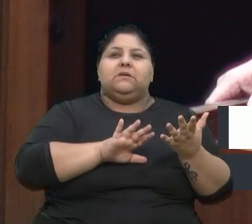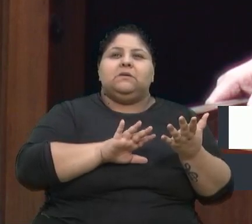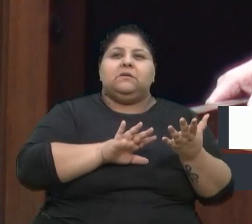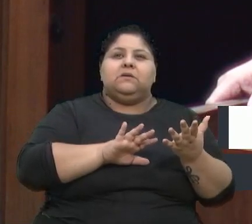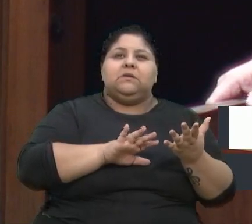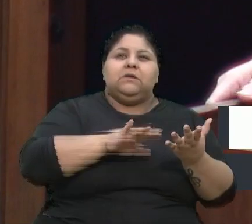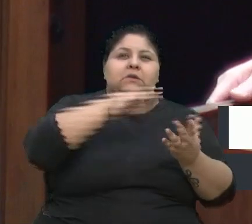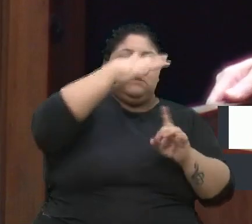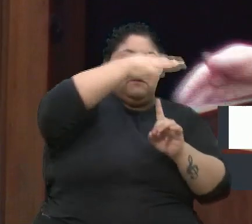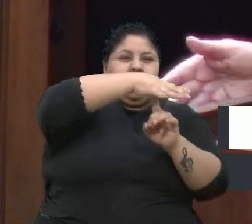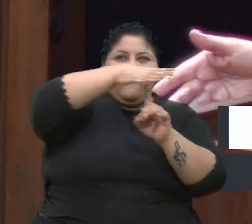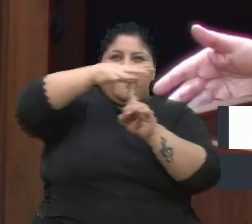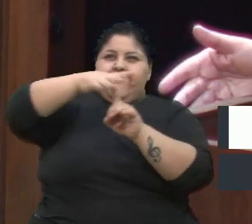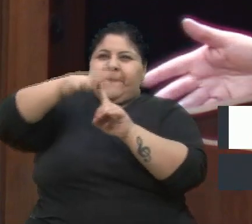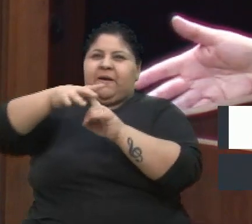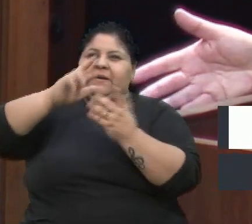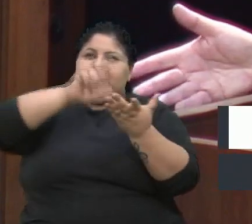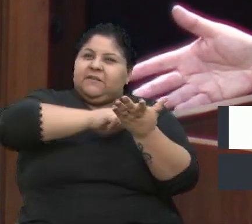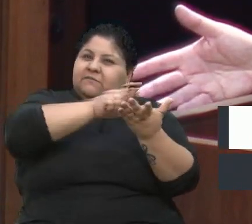foi bem lembrado aqui, olha,